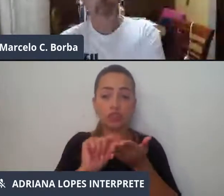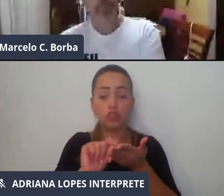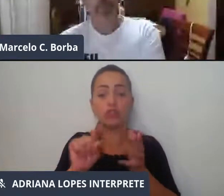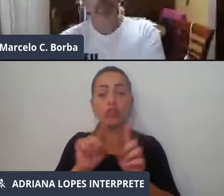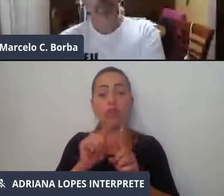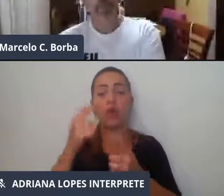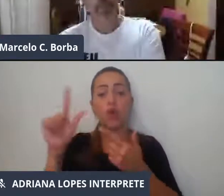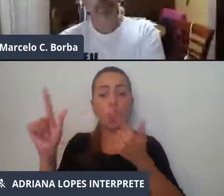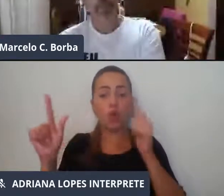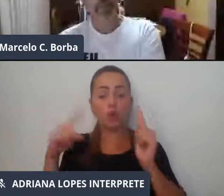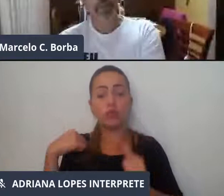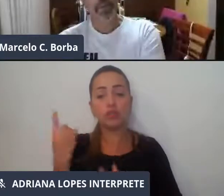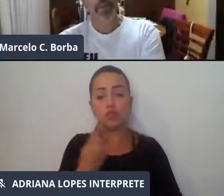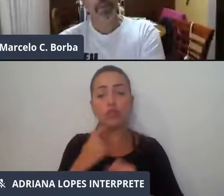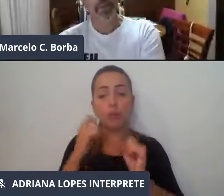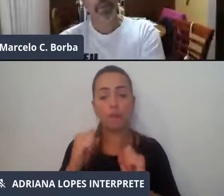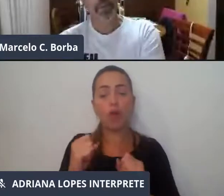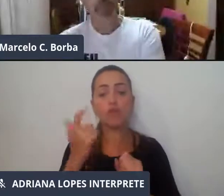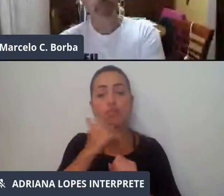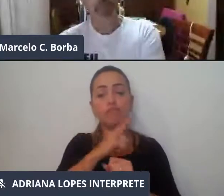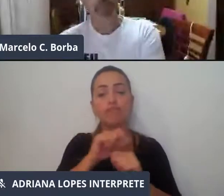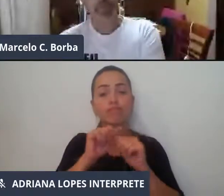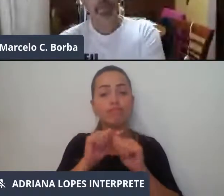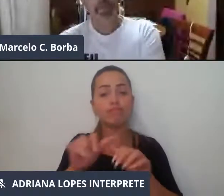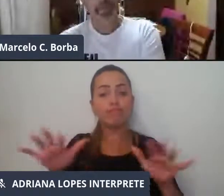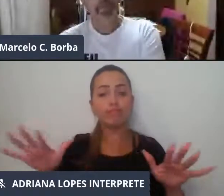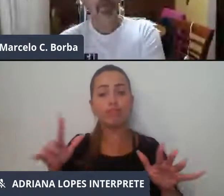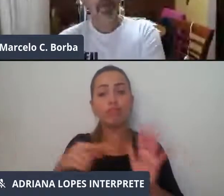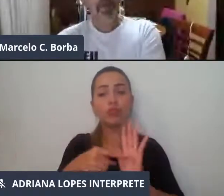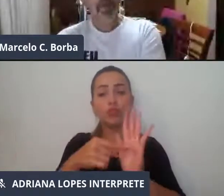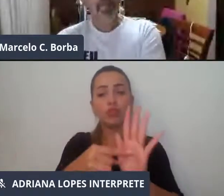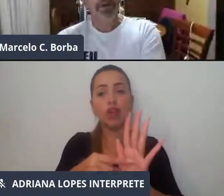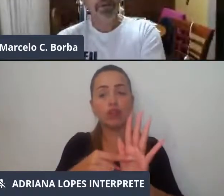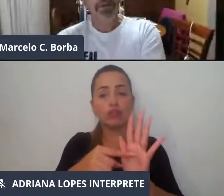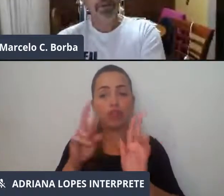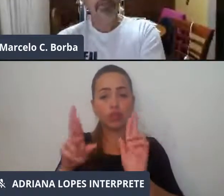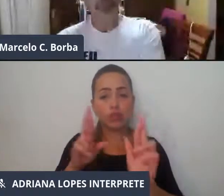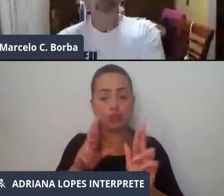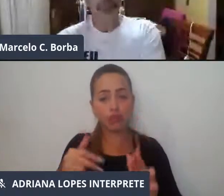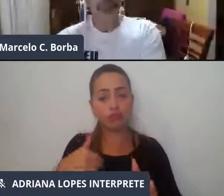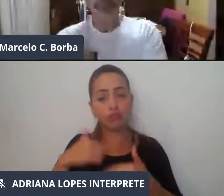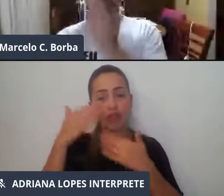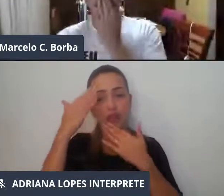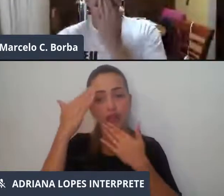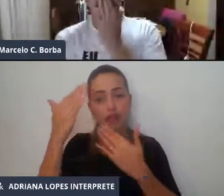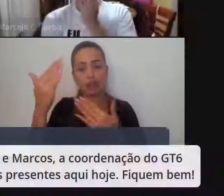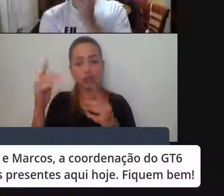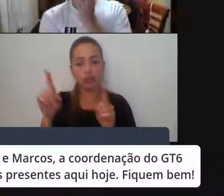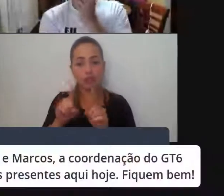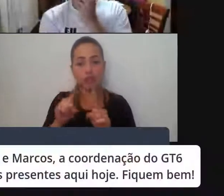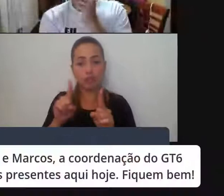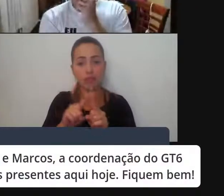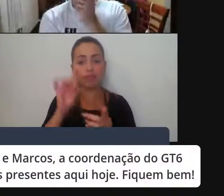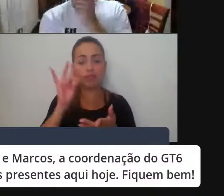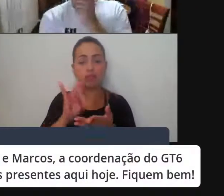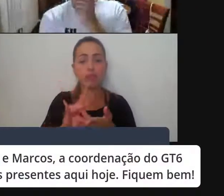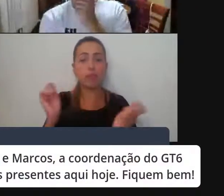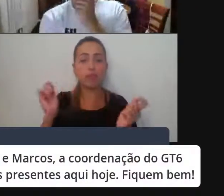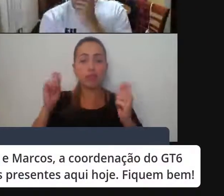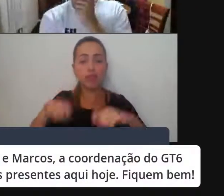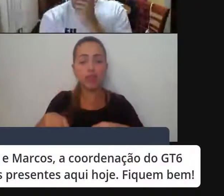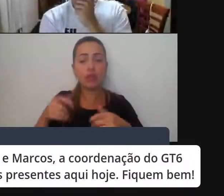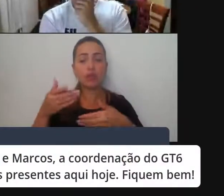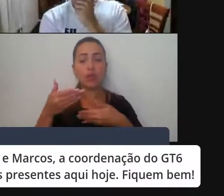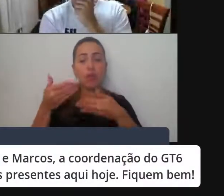gente possa aí compartilhar esses resultados. Agradeço muito a possibilidade, o convite,